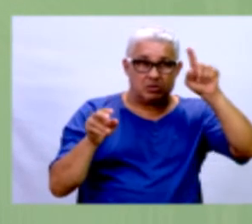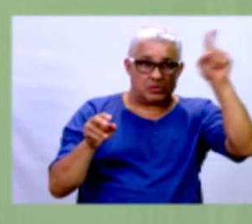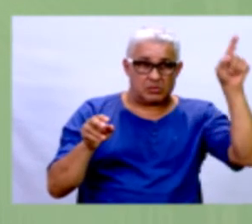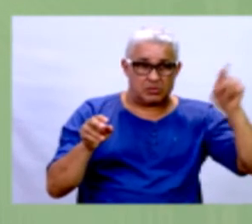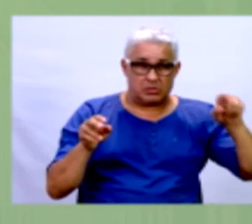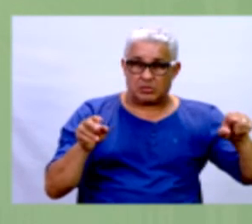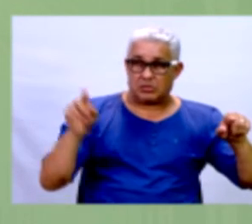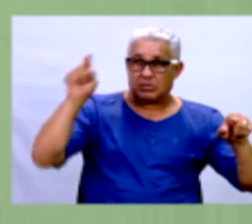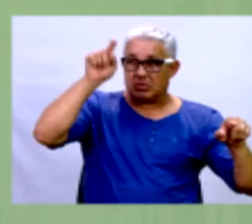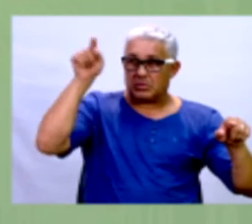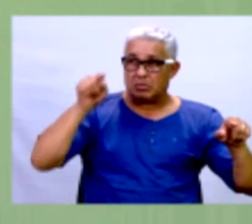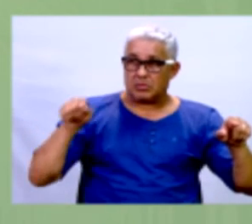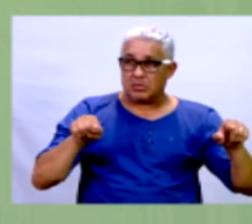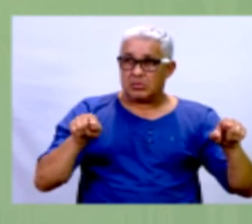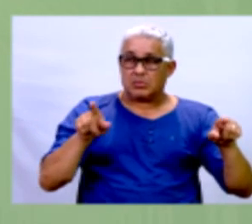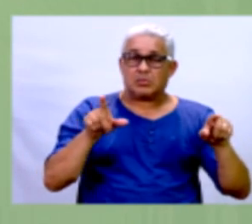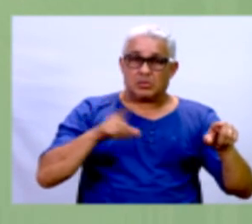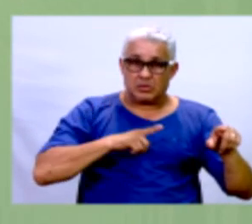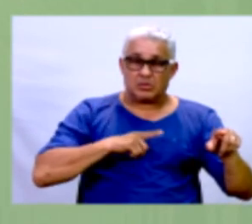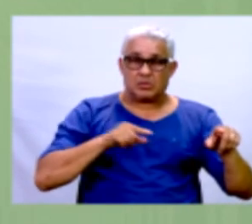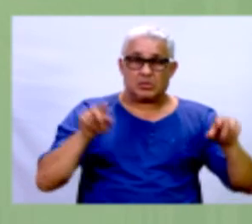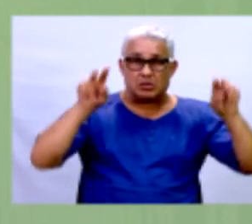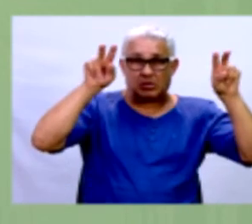de aspas quando a gente tem